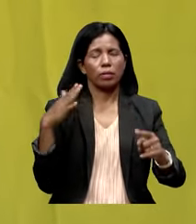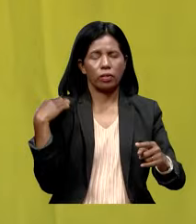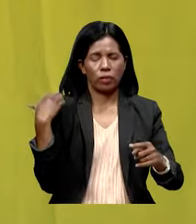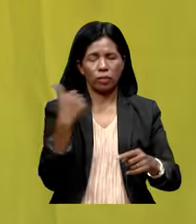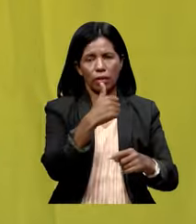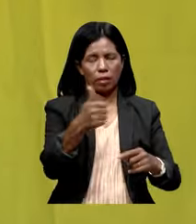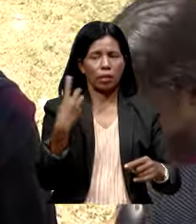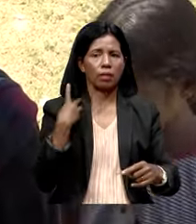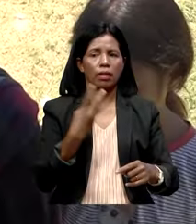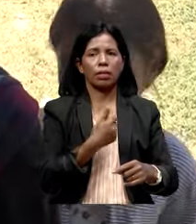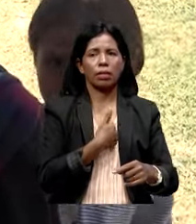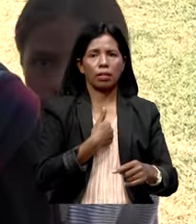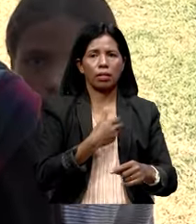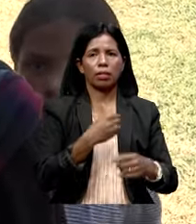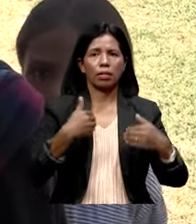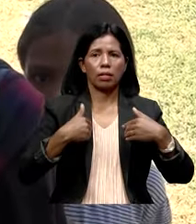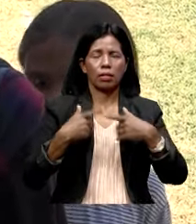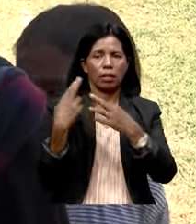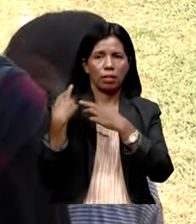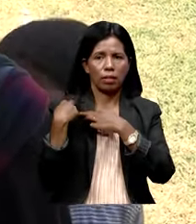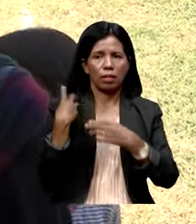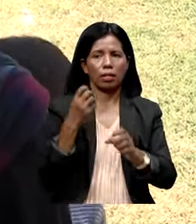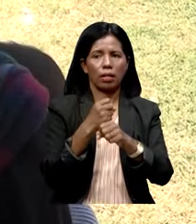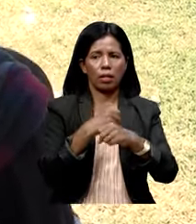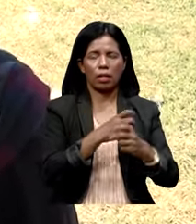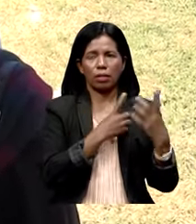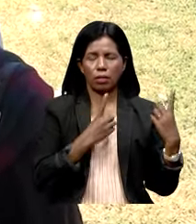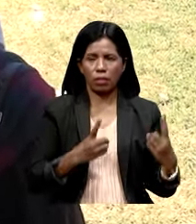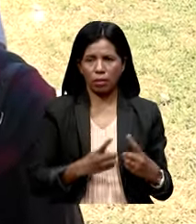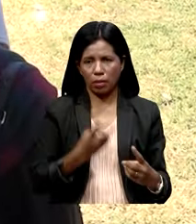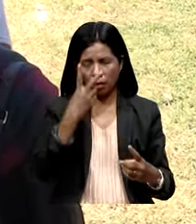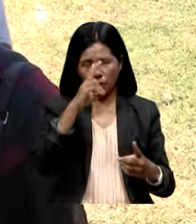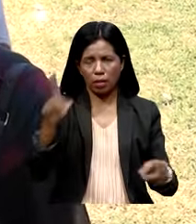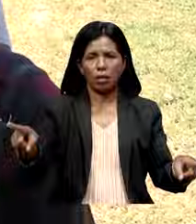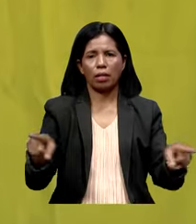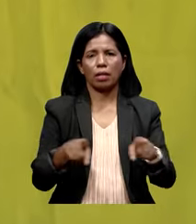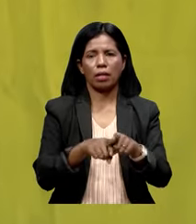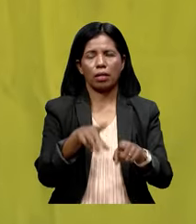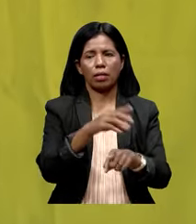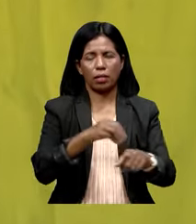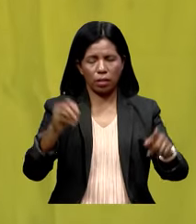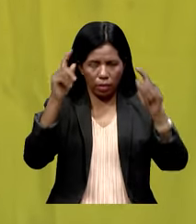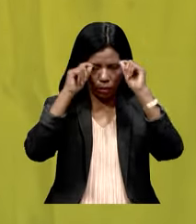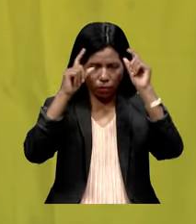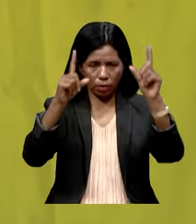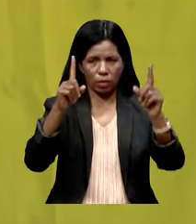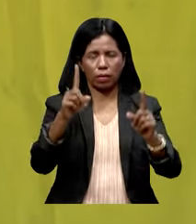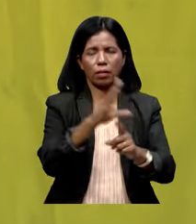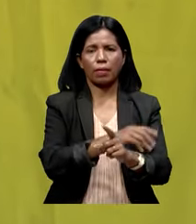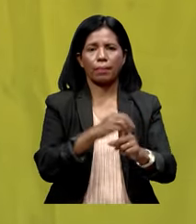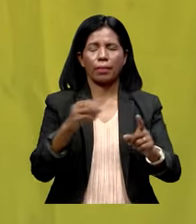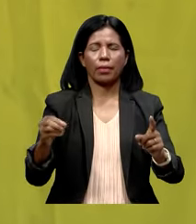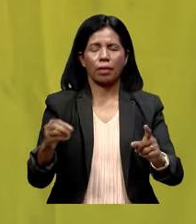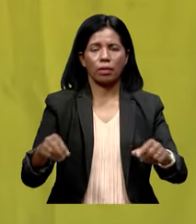ita idita ihe neknar ita halo hodomi hare malu hanesa timorens ho luta